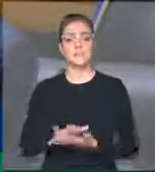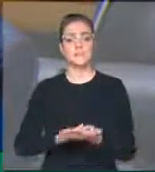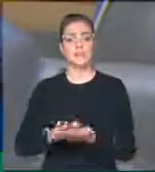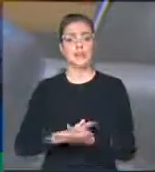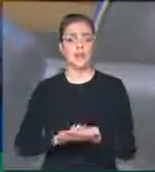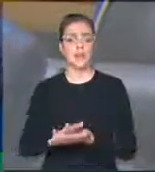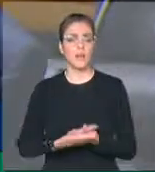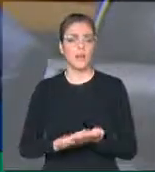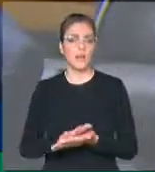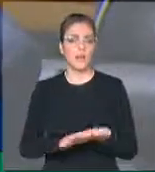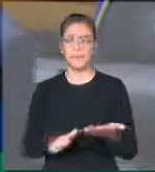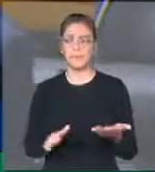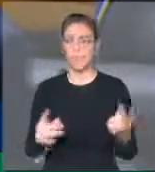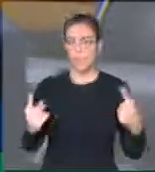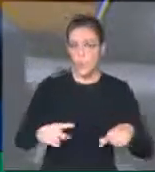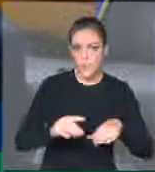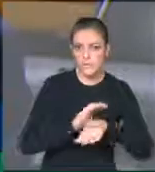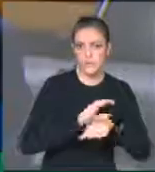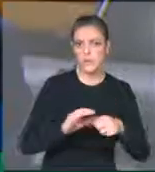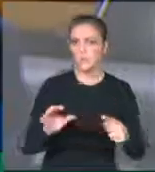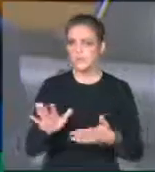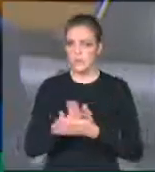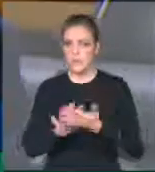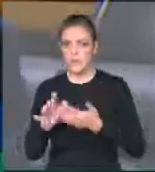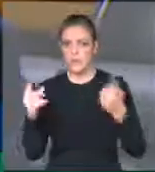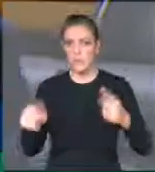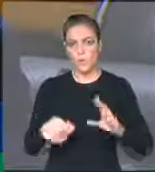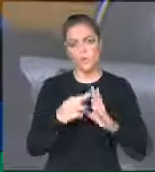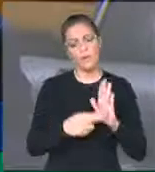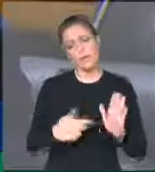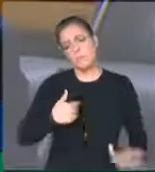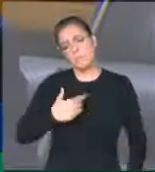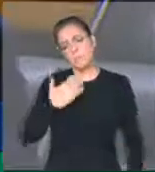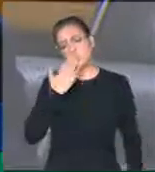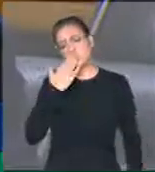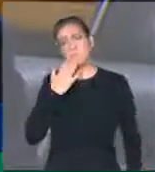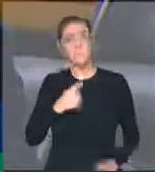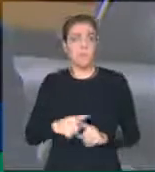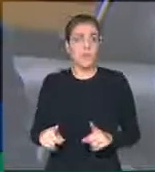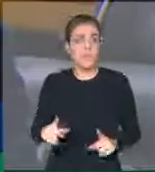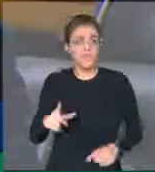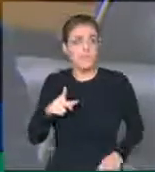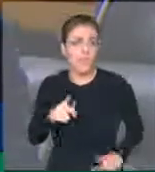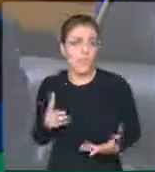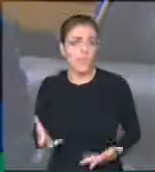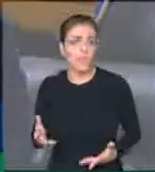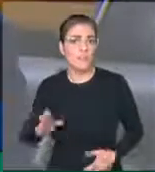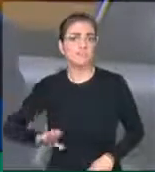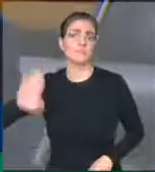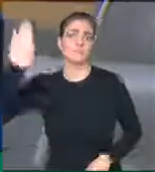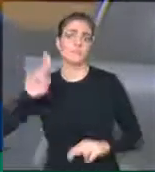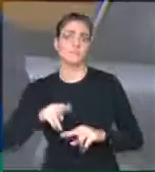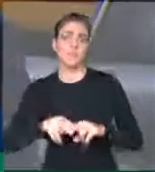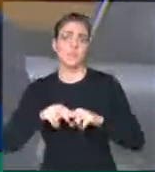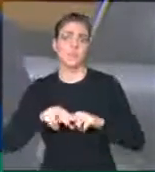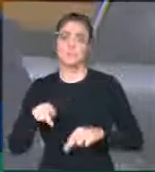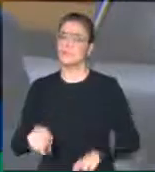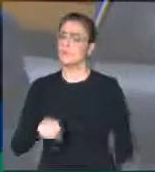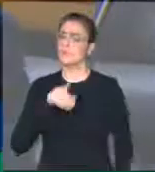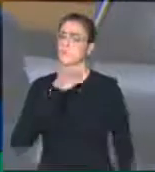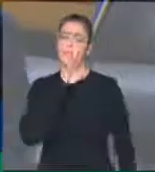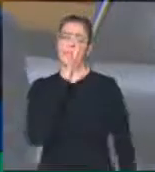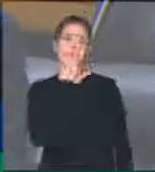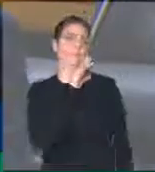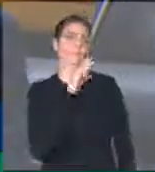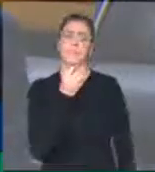um descumprimento da Constituição ou do regimento, nós não faríamos aqui essa questão de ordem. Mas eu acho que a gente está abrindo um precedente muito ruim para